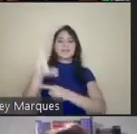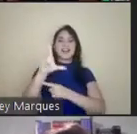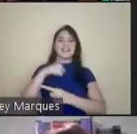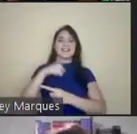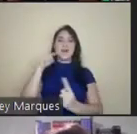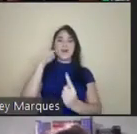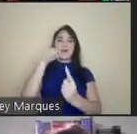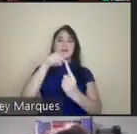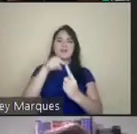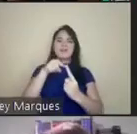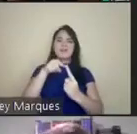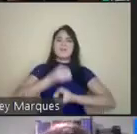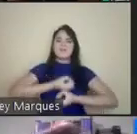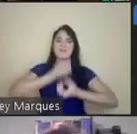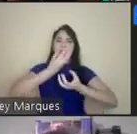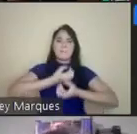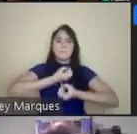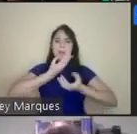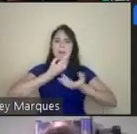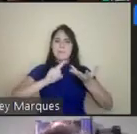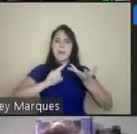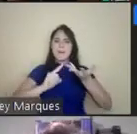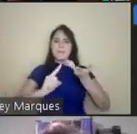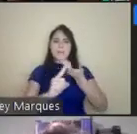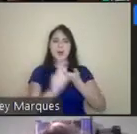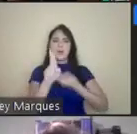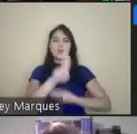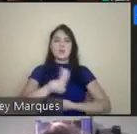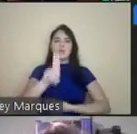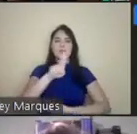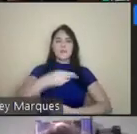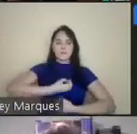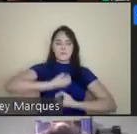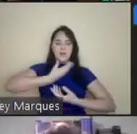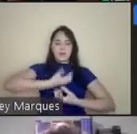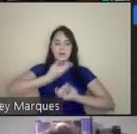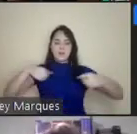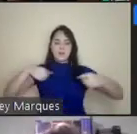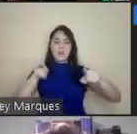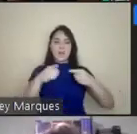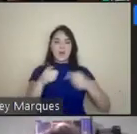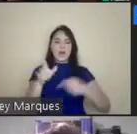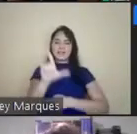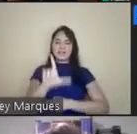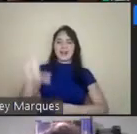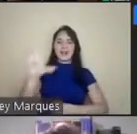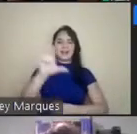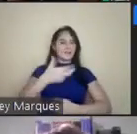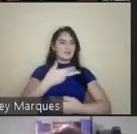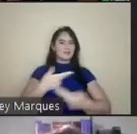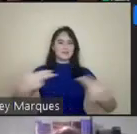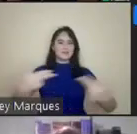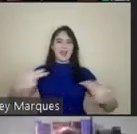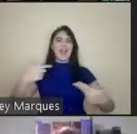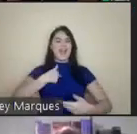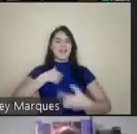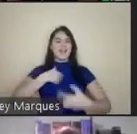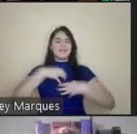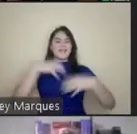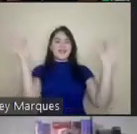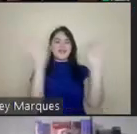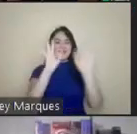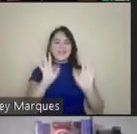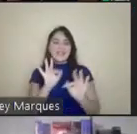menos, falar um pouco de tudo isso, através da poesia, através da música, através da literatura, e eu estou muito feliz que vocês tenham aceitado